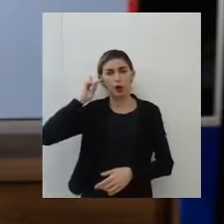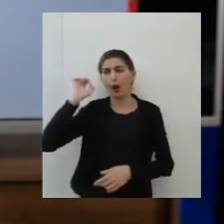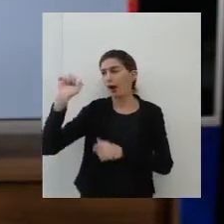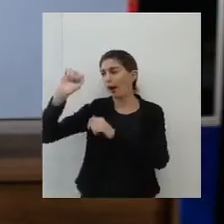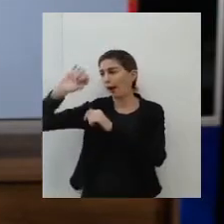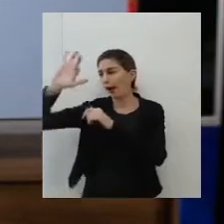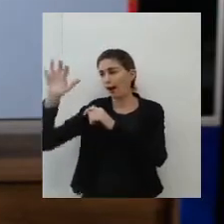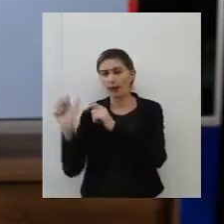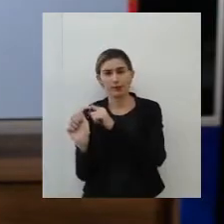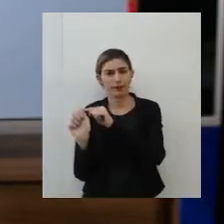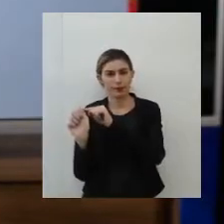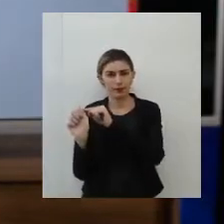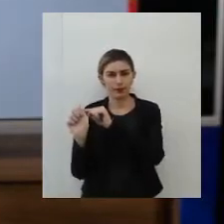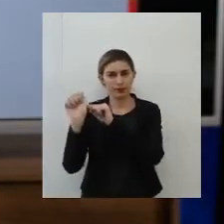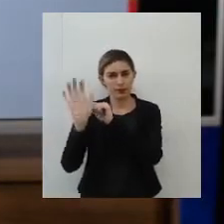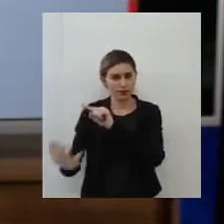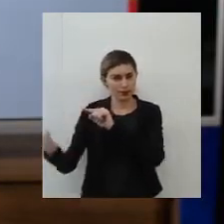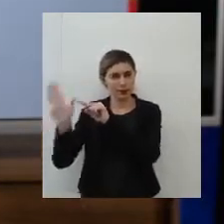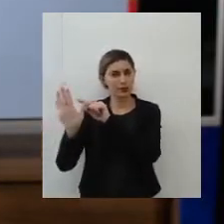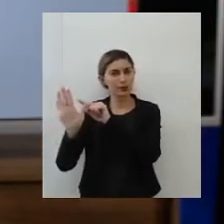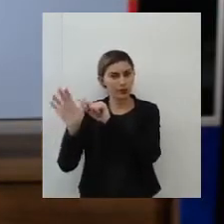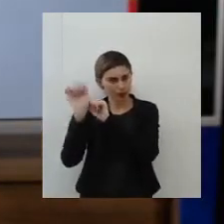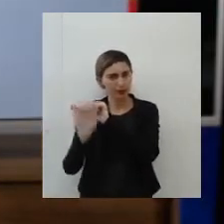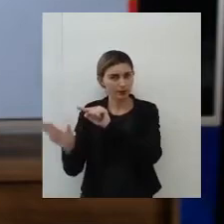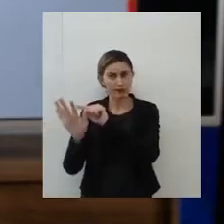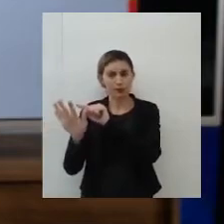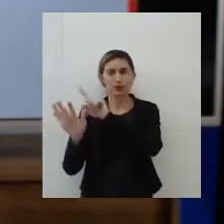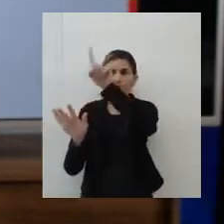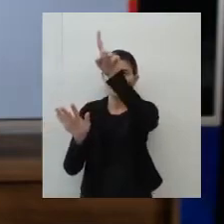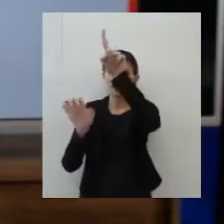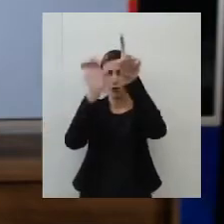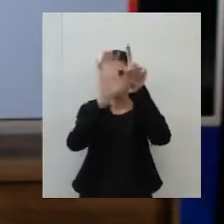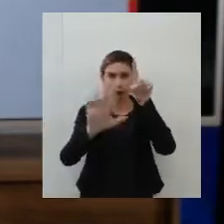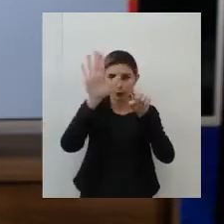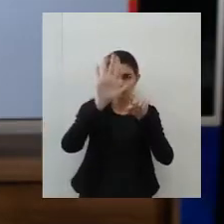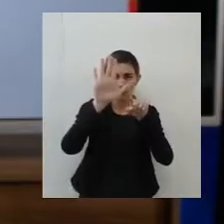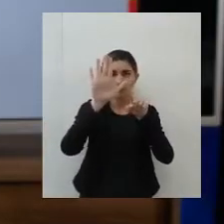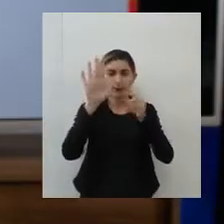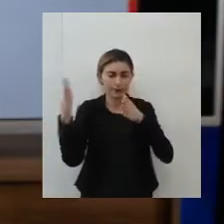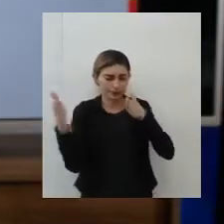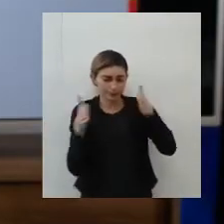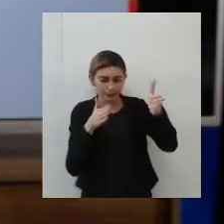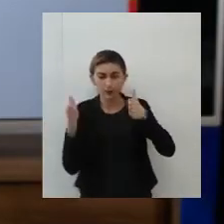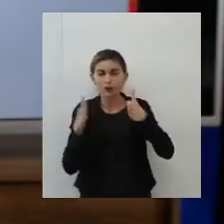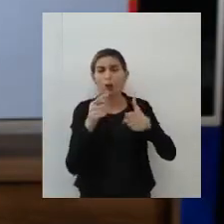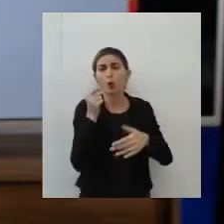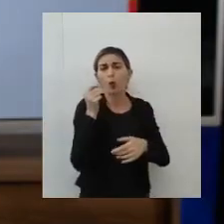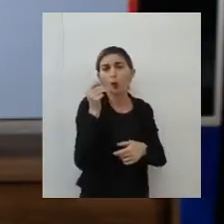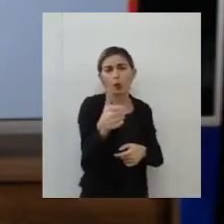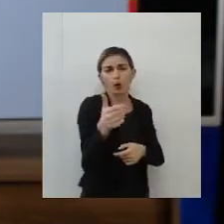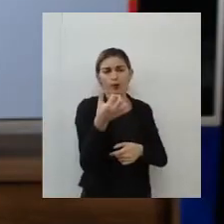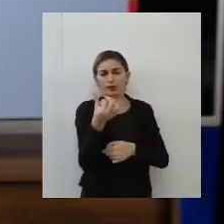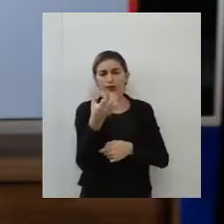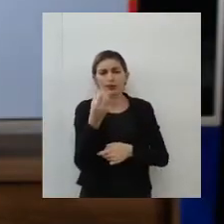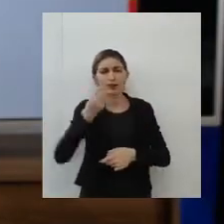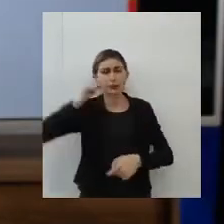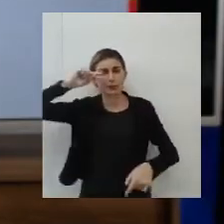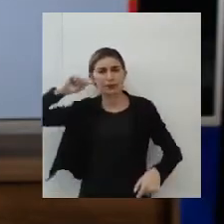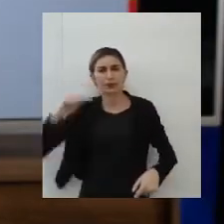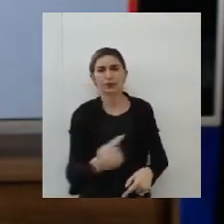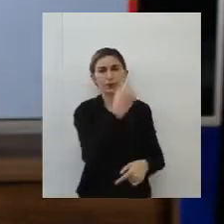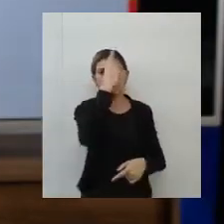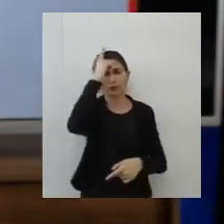Ásia. Se a gente somar o que aconteceu na Ásia e o que aconteceu na Europa nesse período, nós vamos ter quase 60 milhões